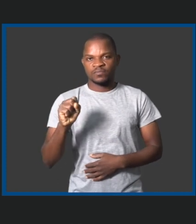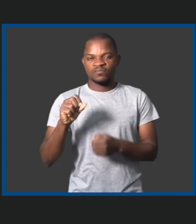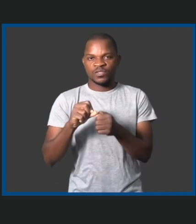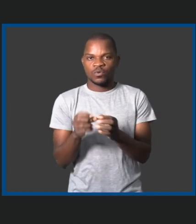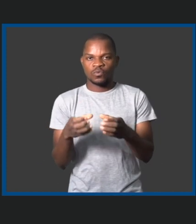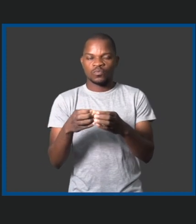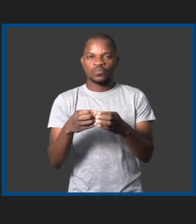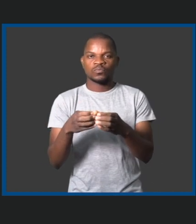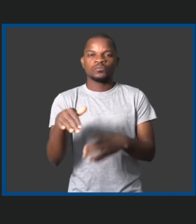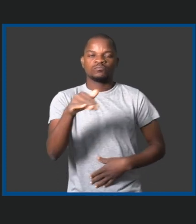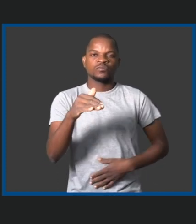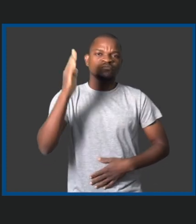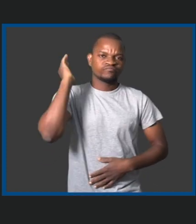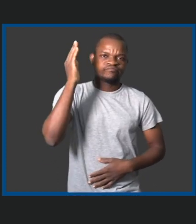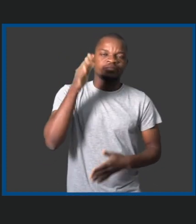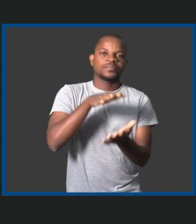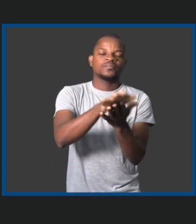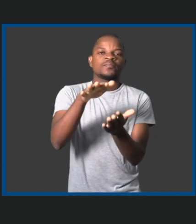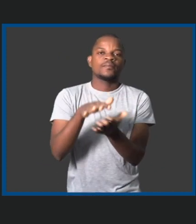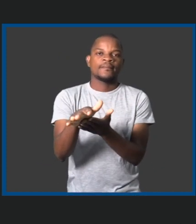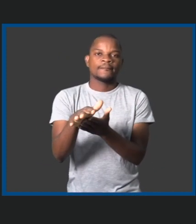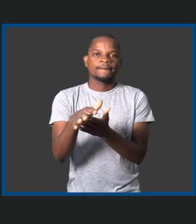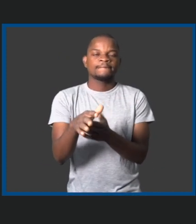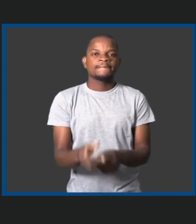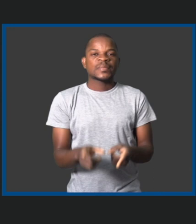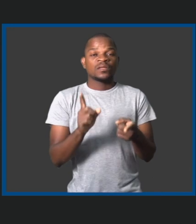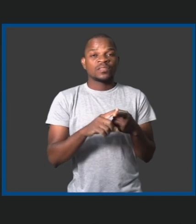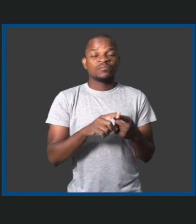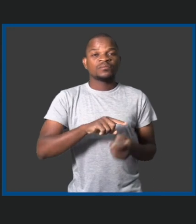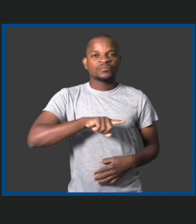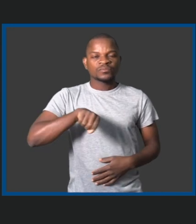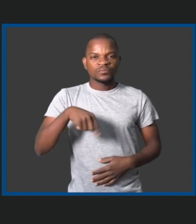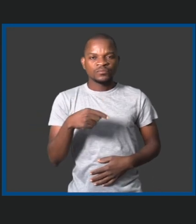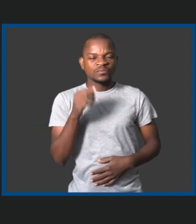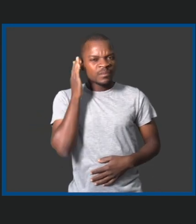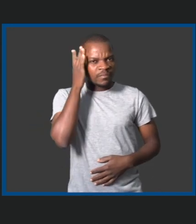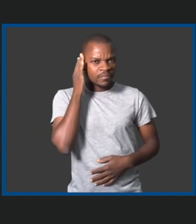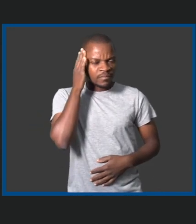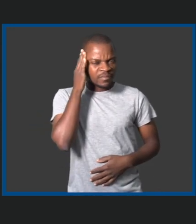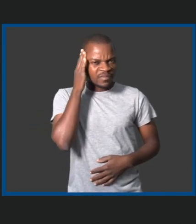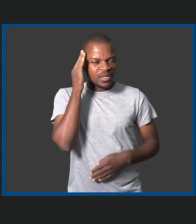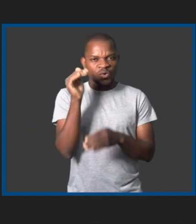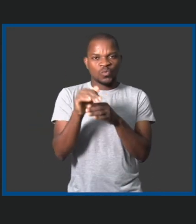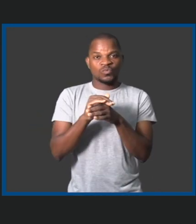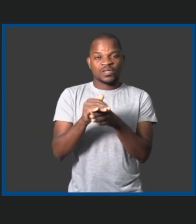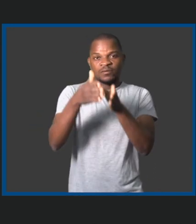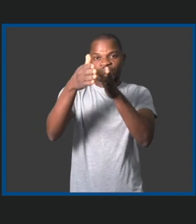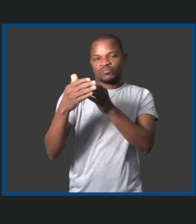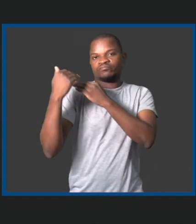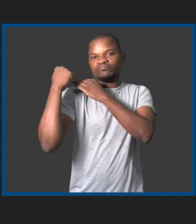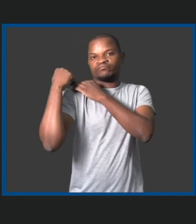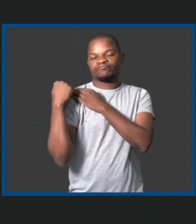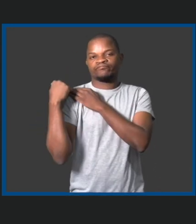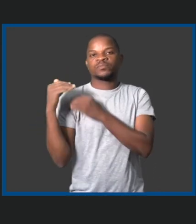as marcações comunitárias para ver se passa a mensagem. E outra estratégia também está relacionada com passarmos mensagem através